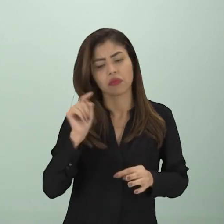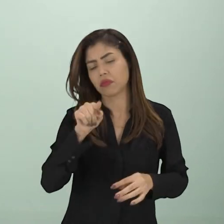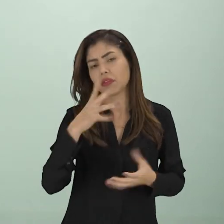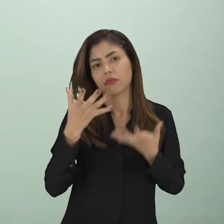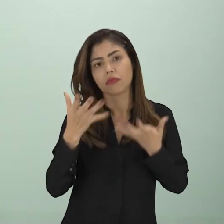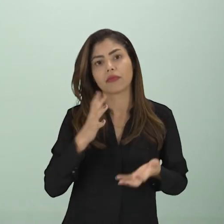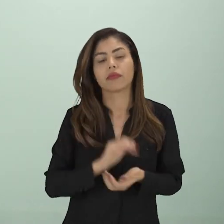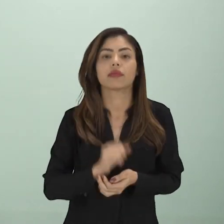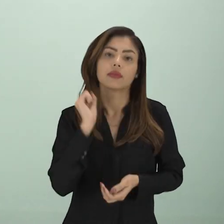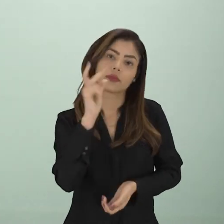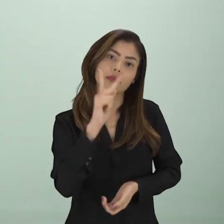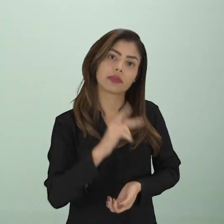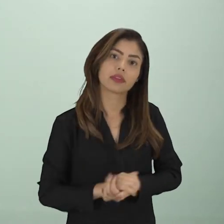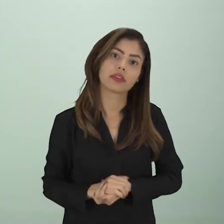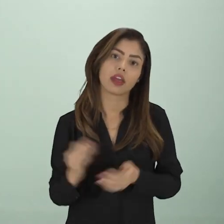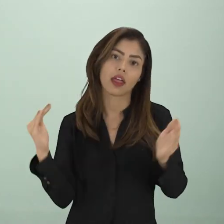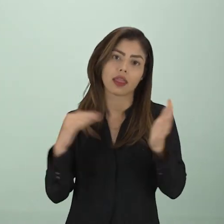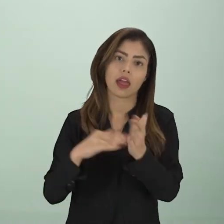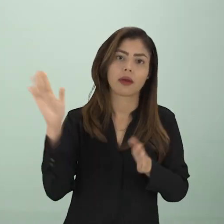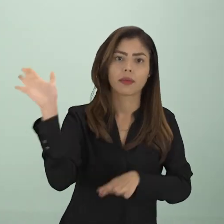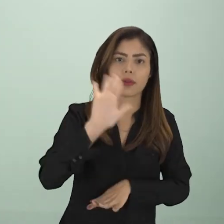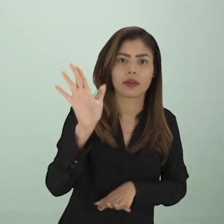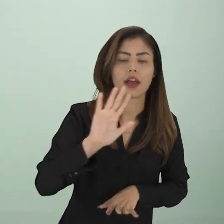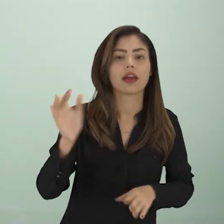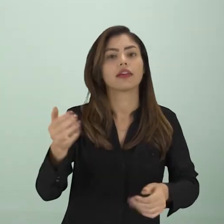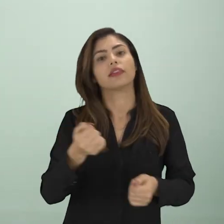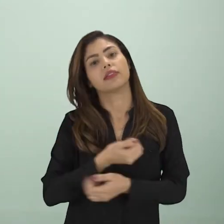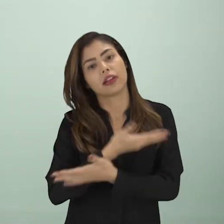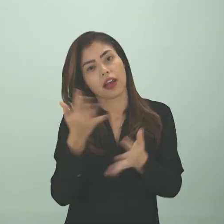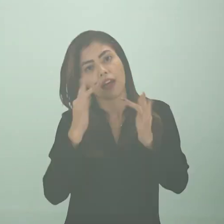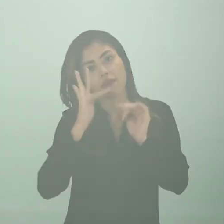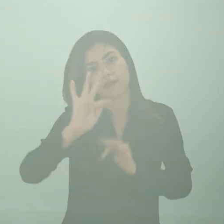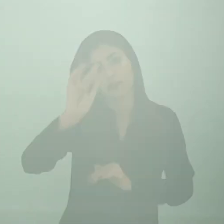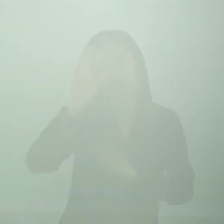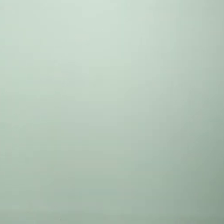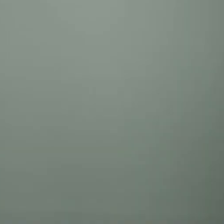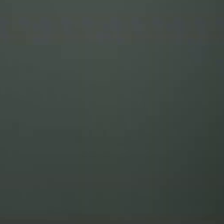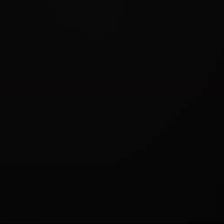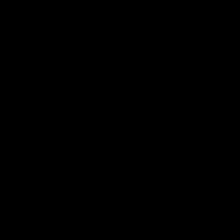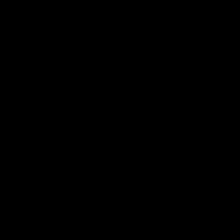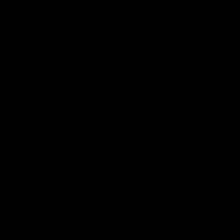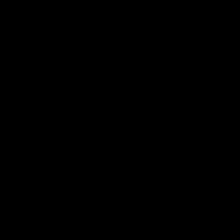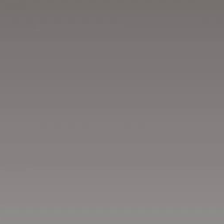vezes você quiser, tá certo? Até a próxima, tchau e fiquem com Deus!